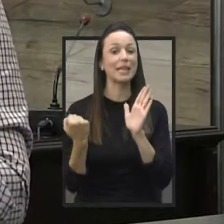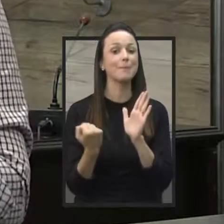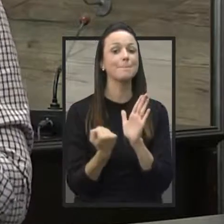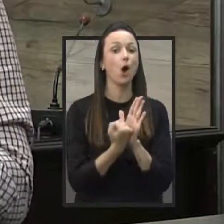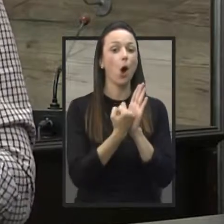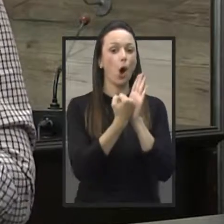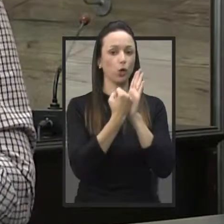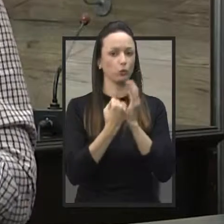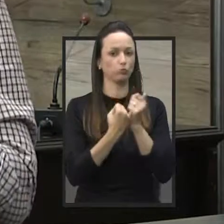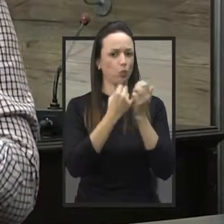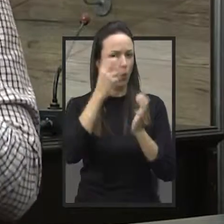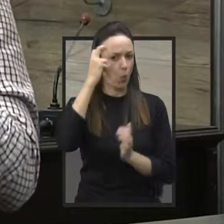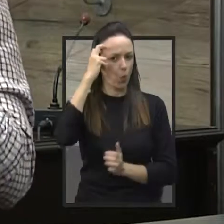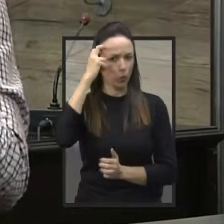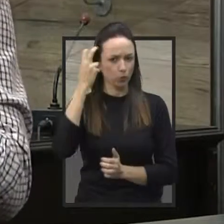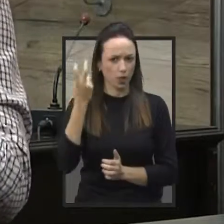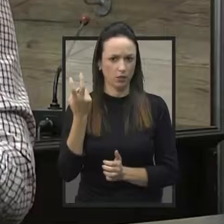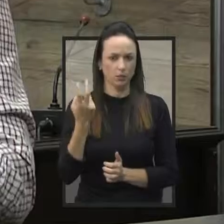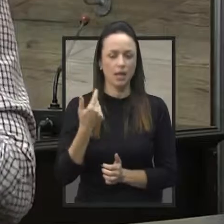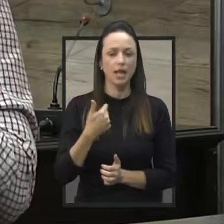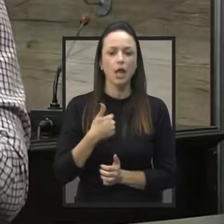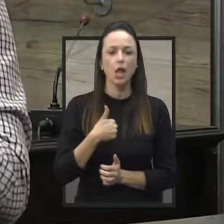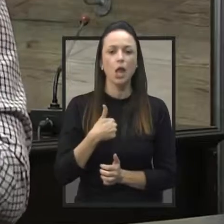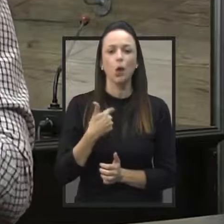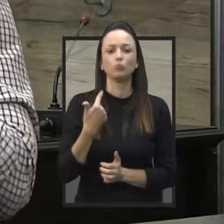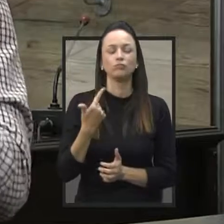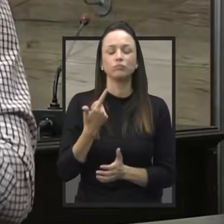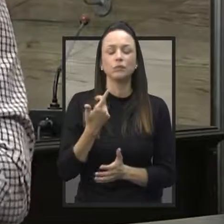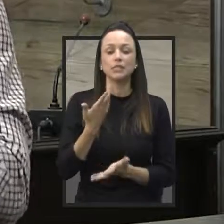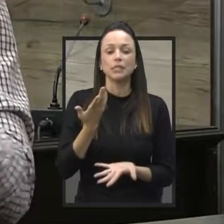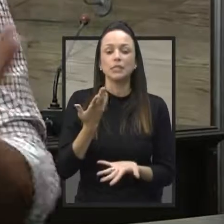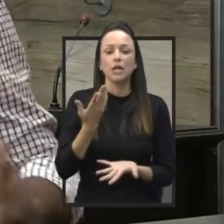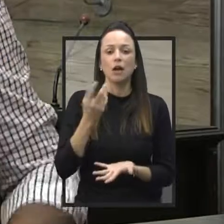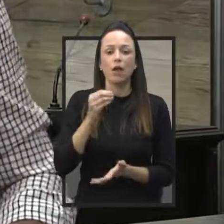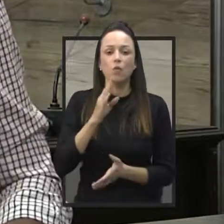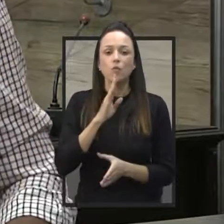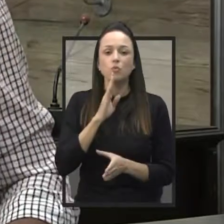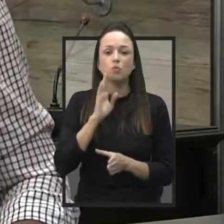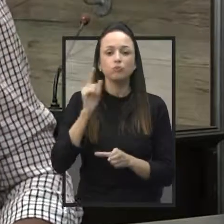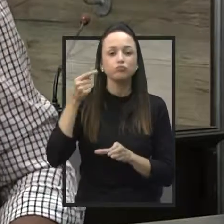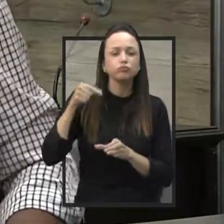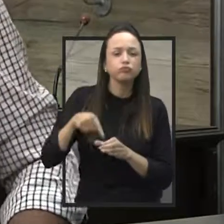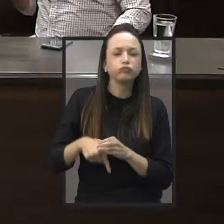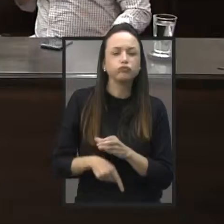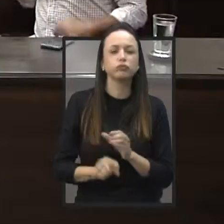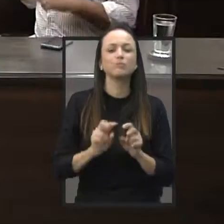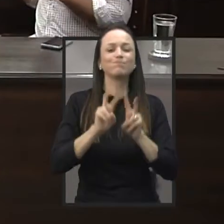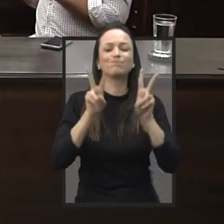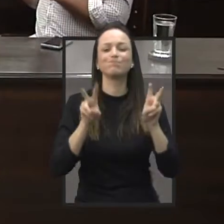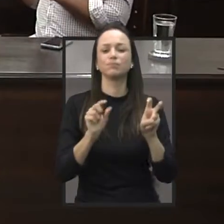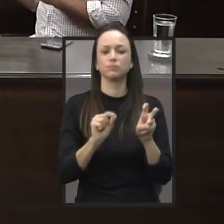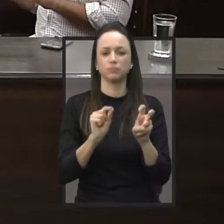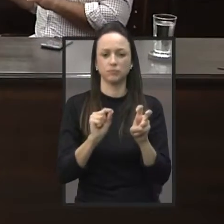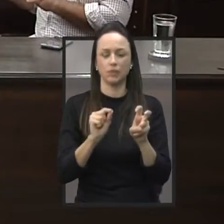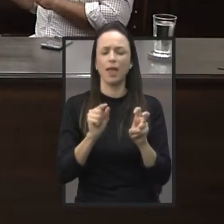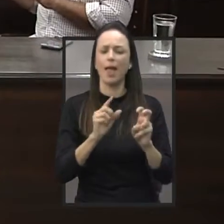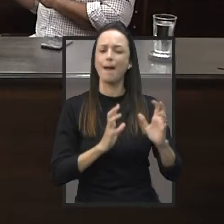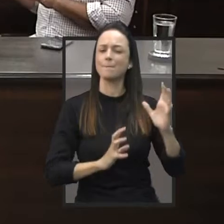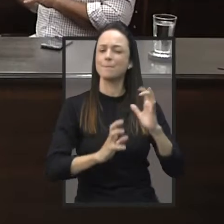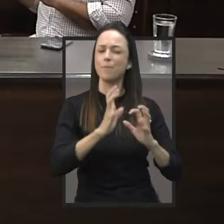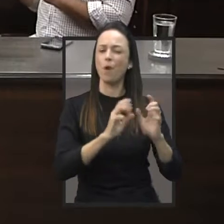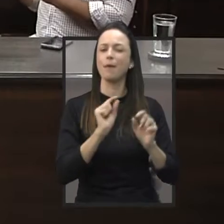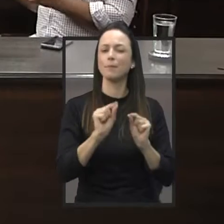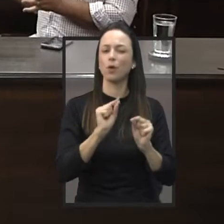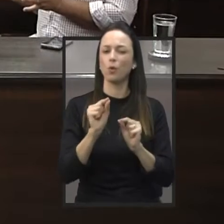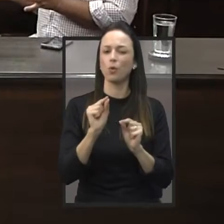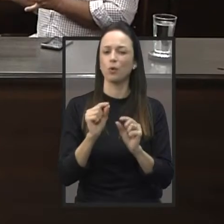não tenho um conhecimento mais aprofundado sobre o que define o que é um patrimônio cultural. E a polêmica principalmente com relação a uma